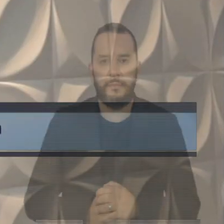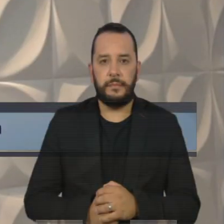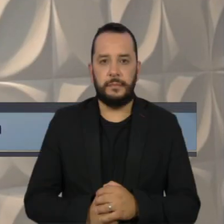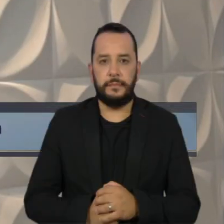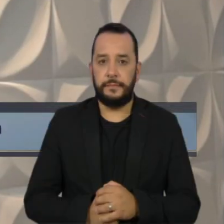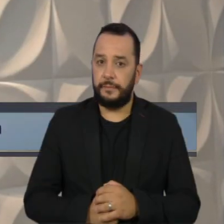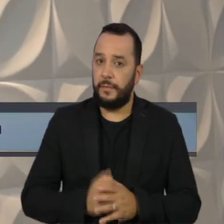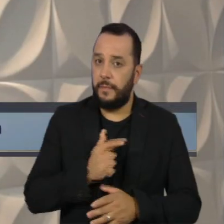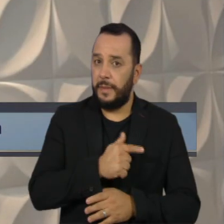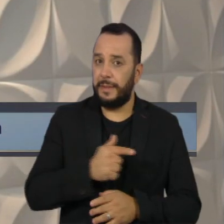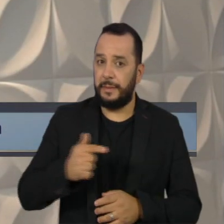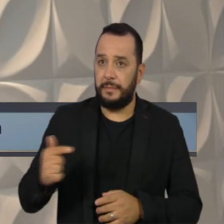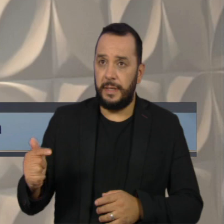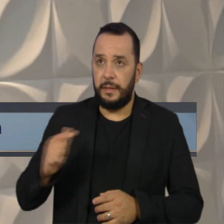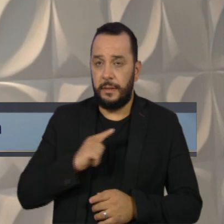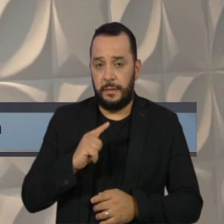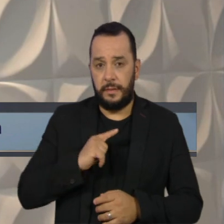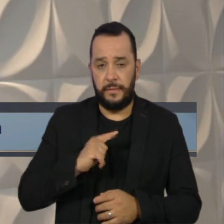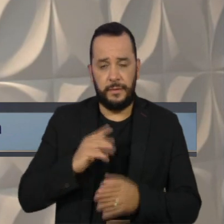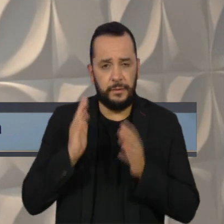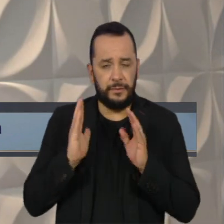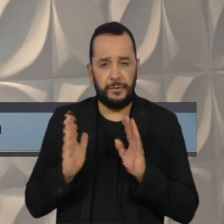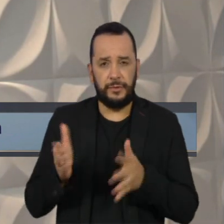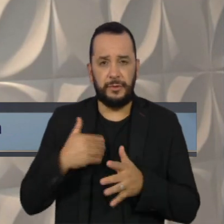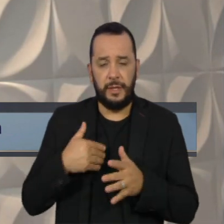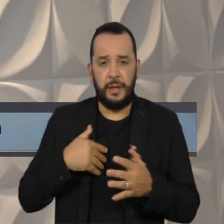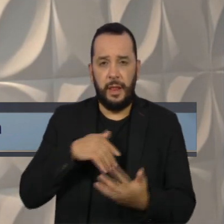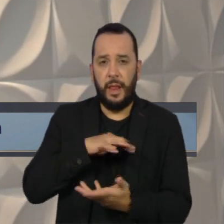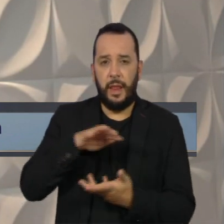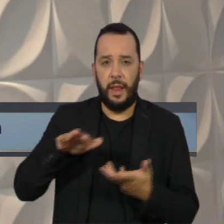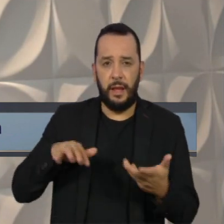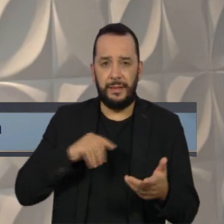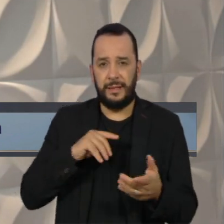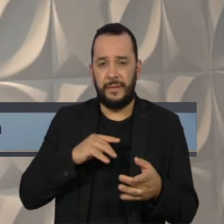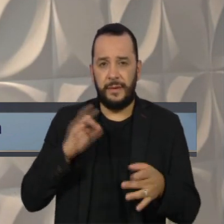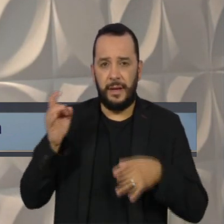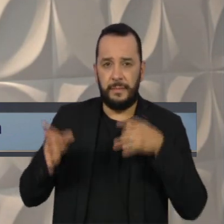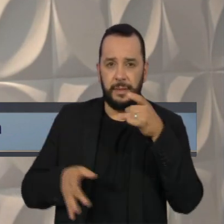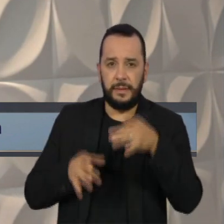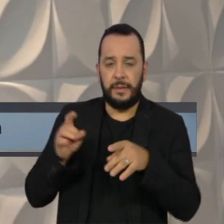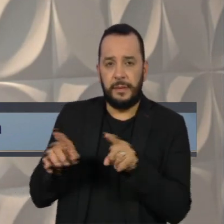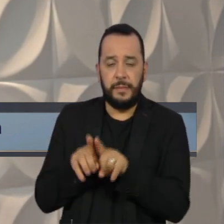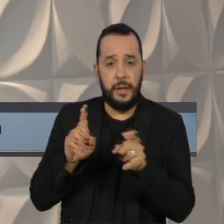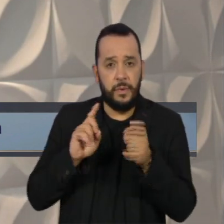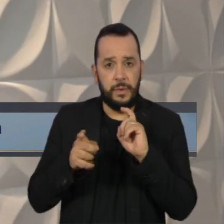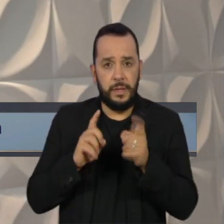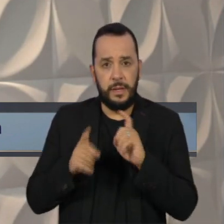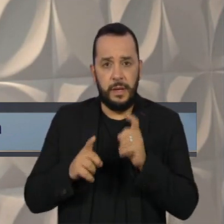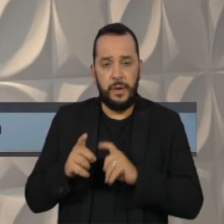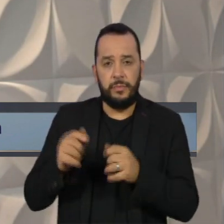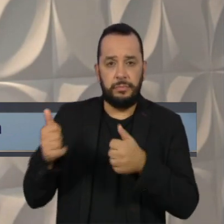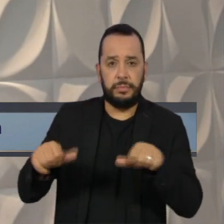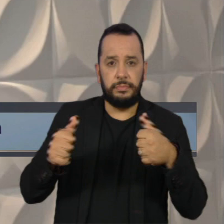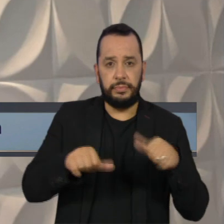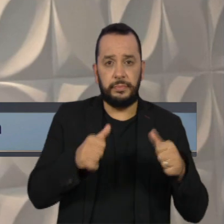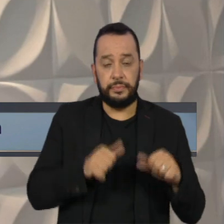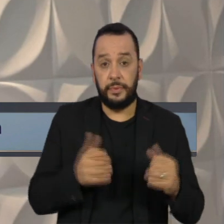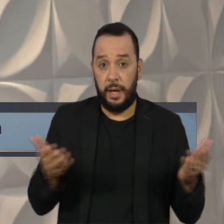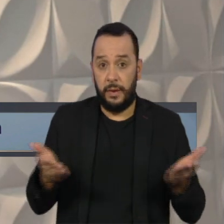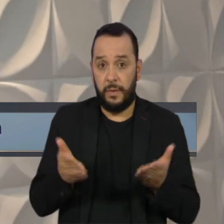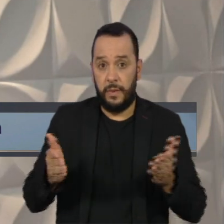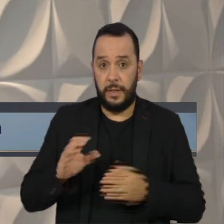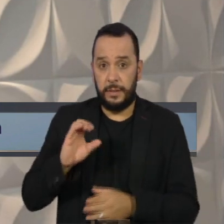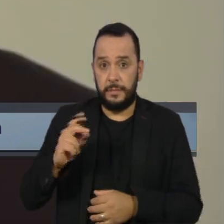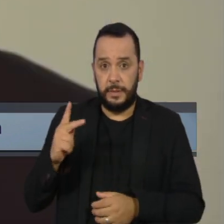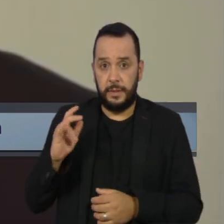depois de uma semana conturbada marcada por abandonos e até suspensão de sessão a CPI da pandemia entra na 8ª